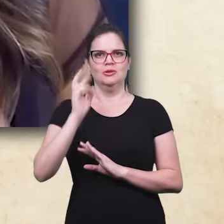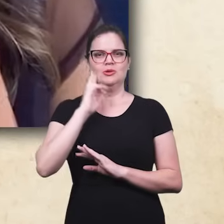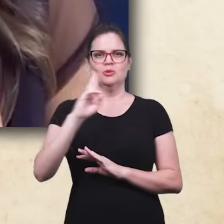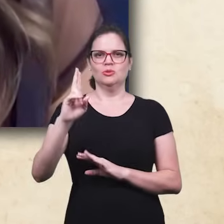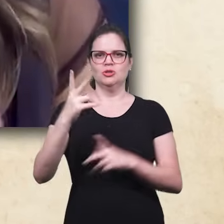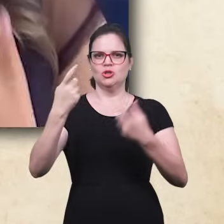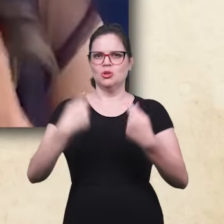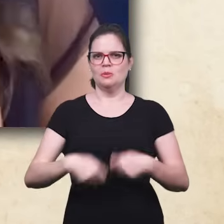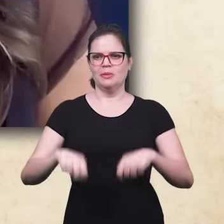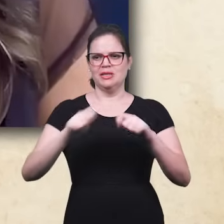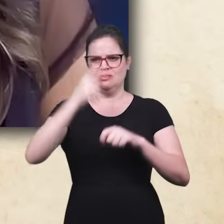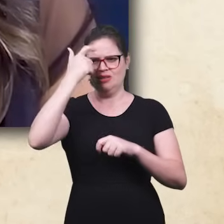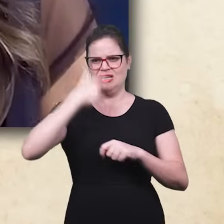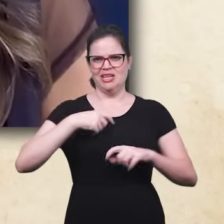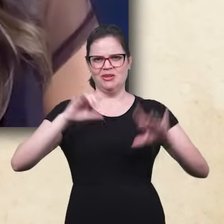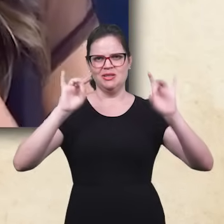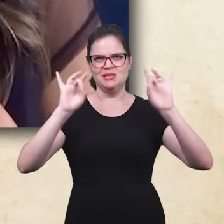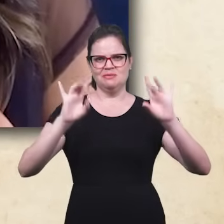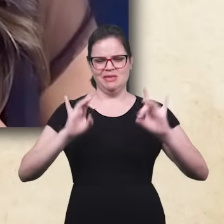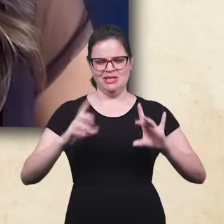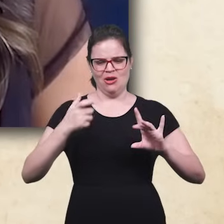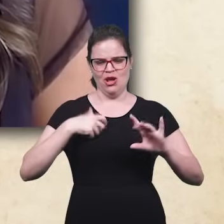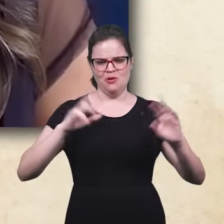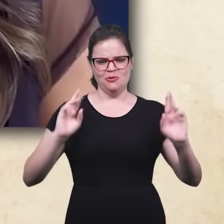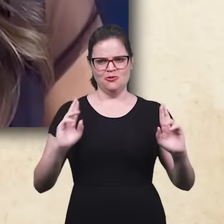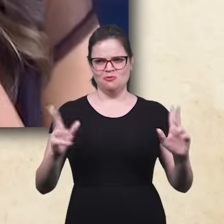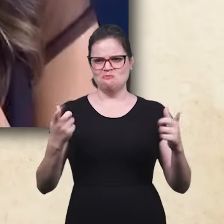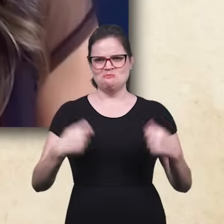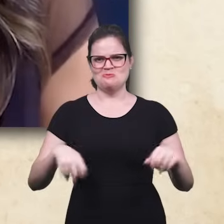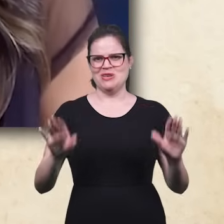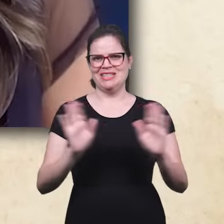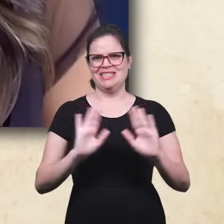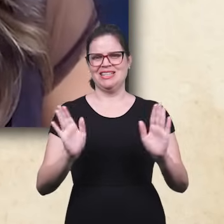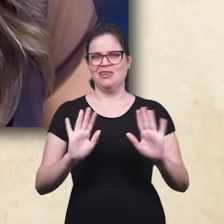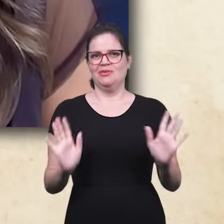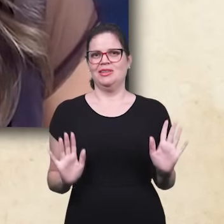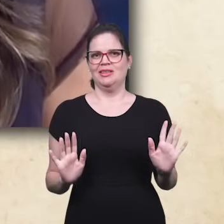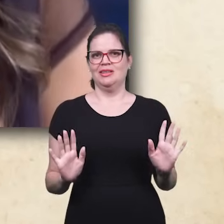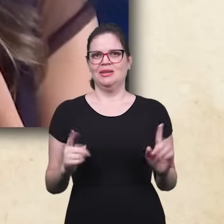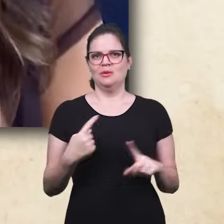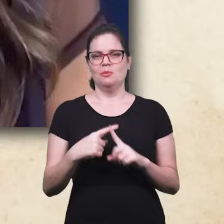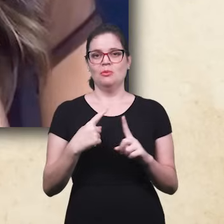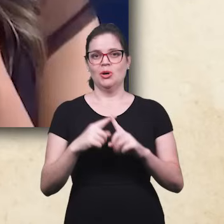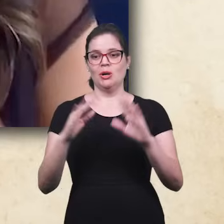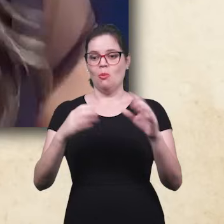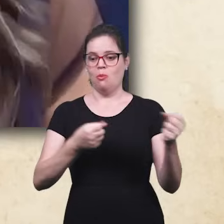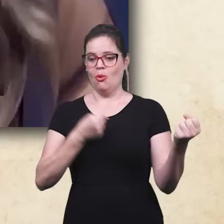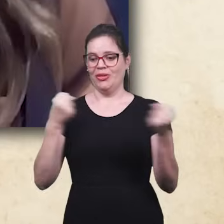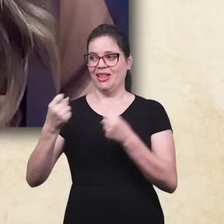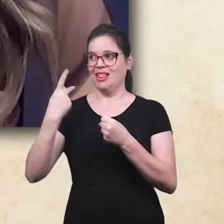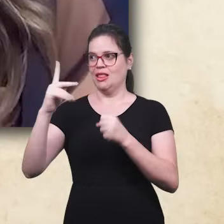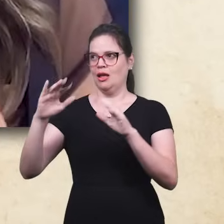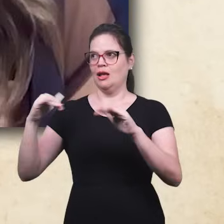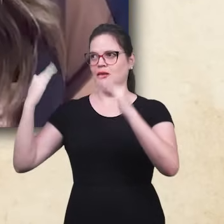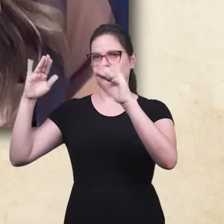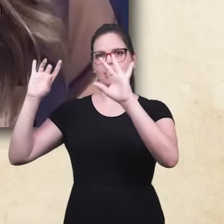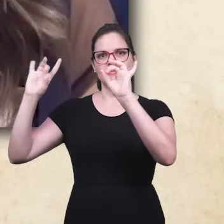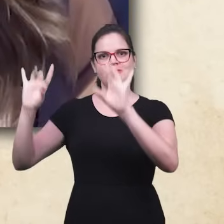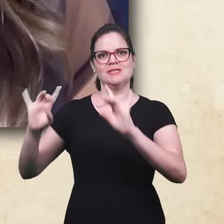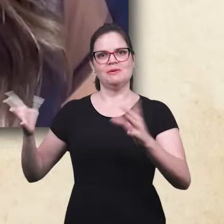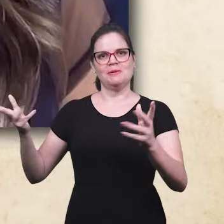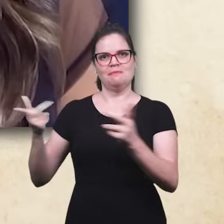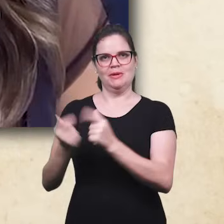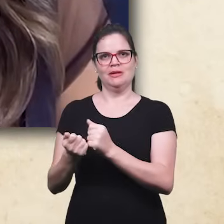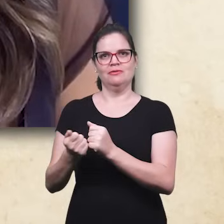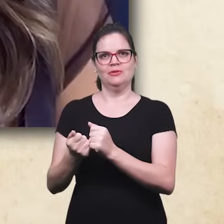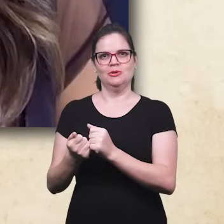não precisava que eu fosse especial, que eu fosse diferente, porque extraordinário é o poder dele na minha vida. A gente sabe isso